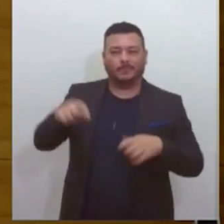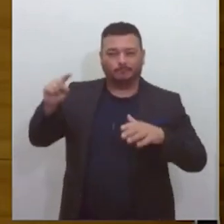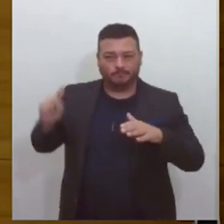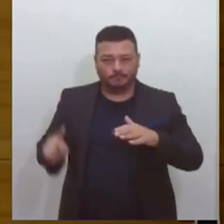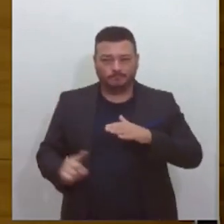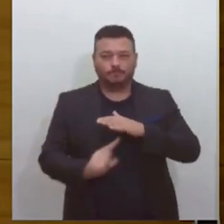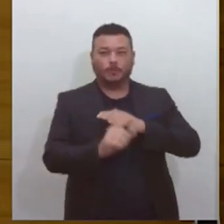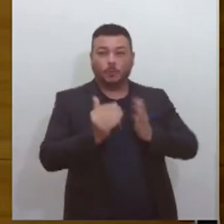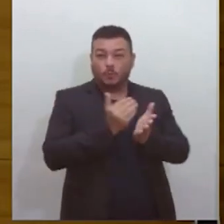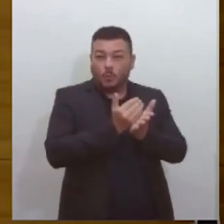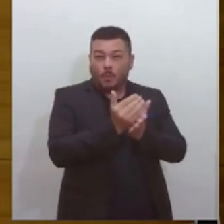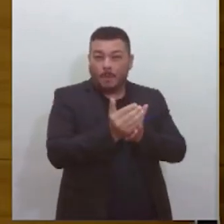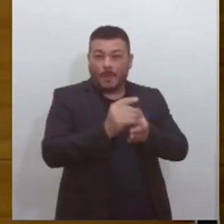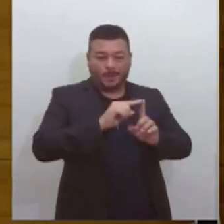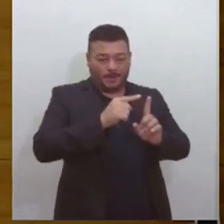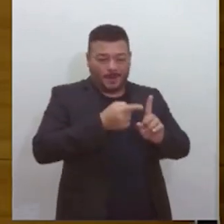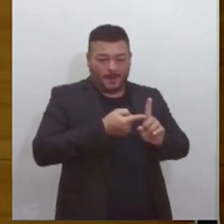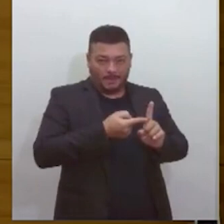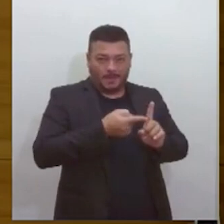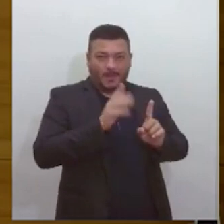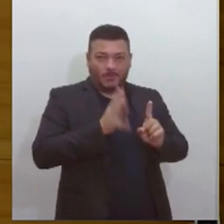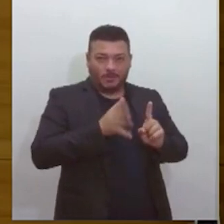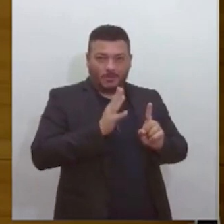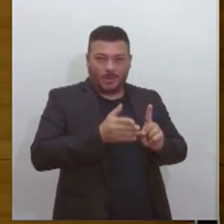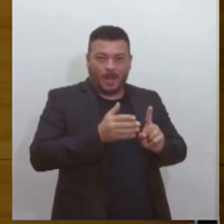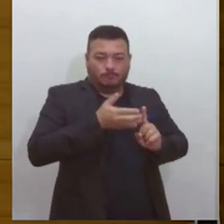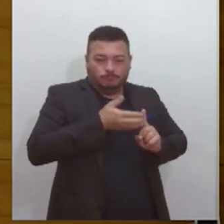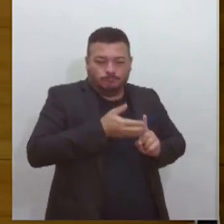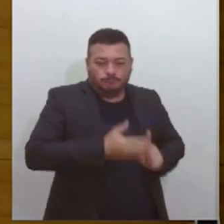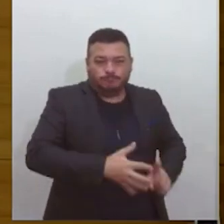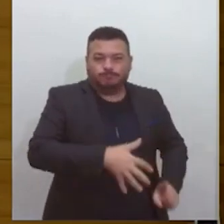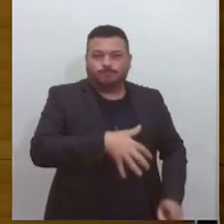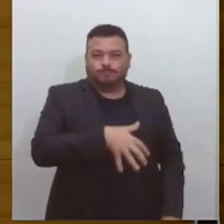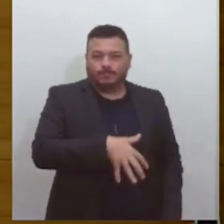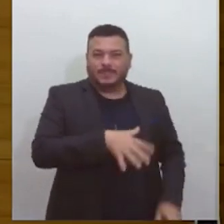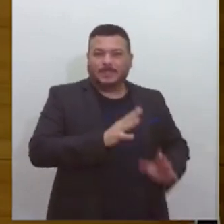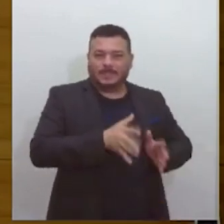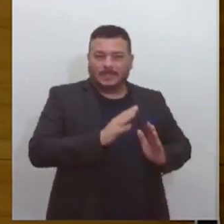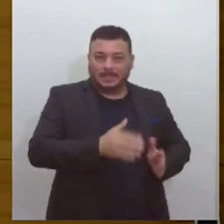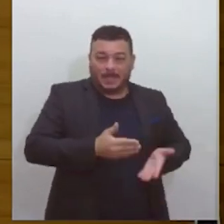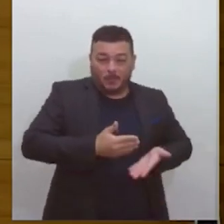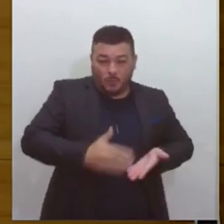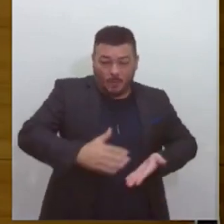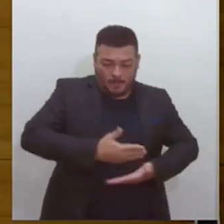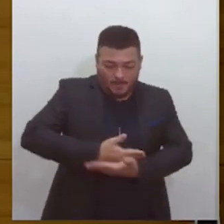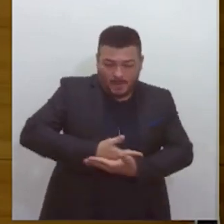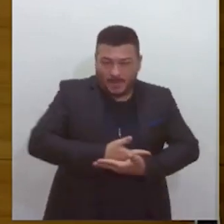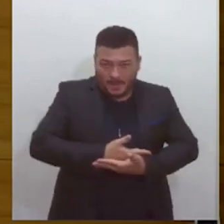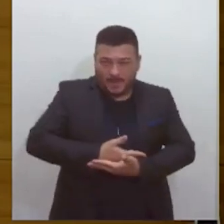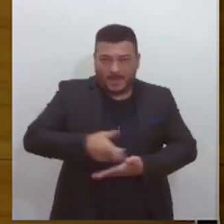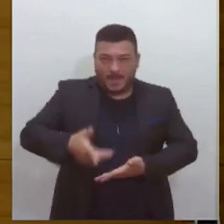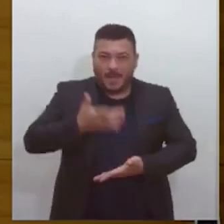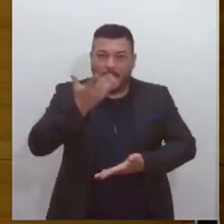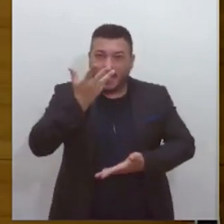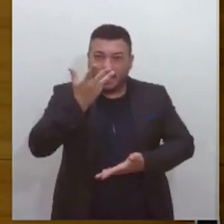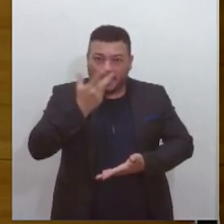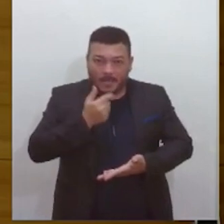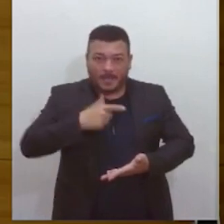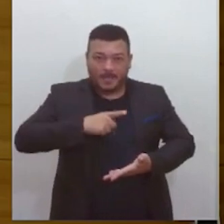desde durante o período de gestação, já nos primeiros dias de vida, a criança ter o acolhimento necessário para